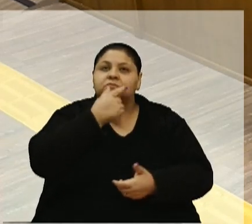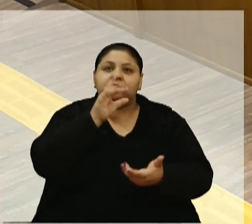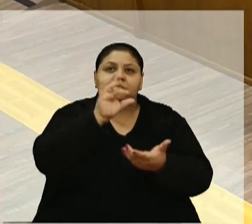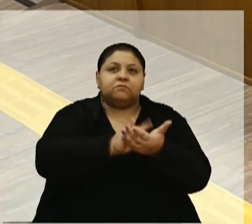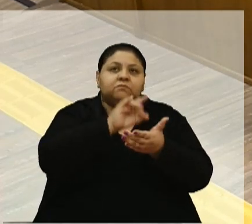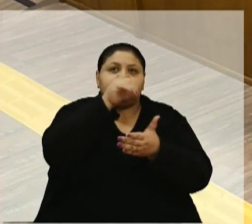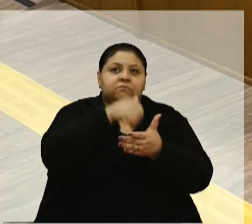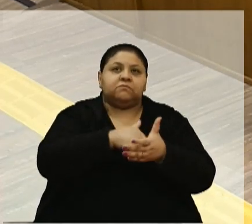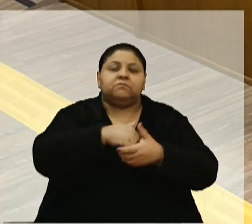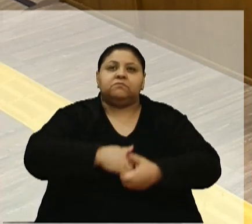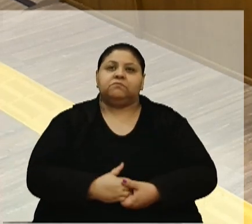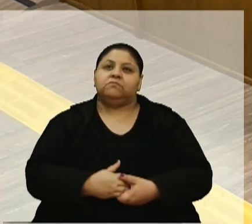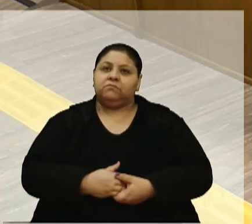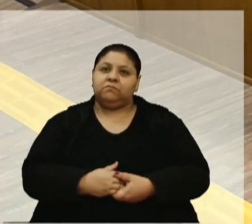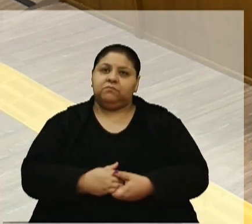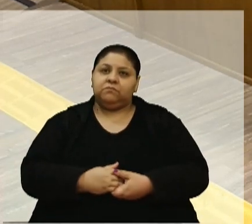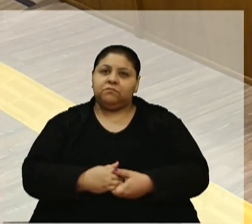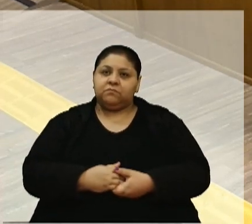registrem seus votos.